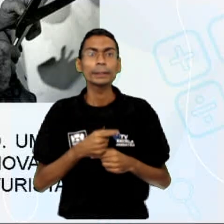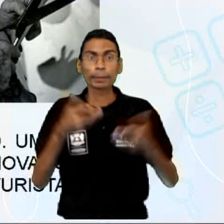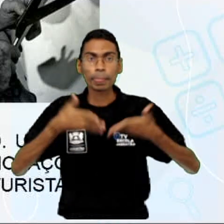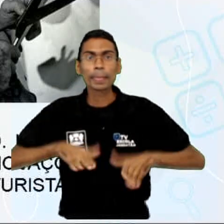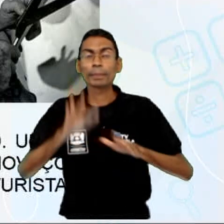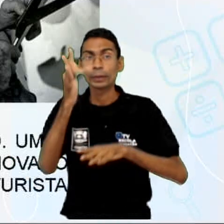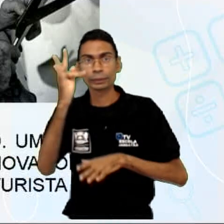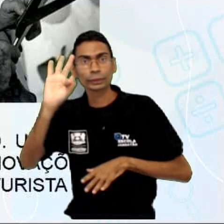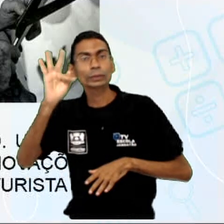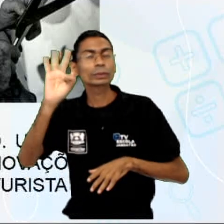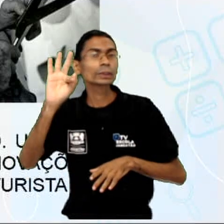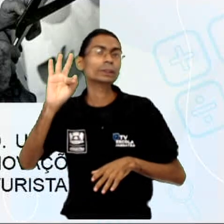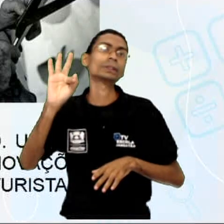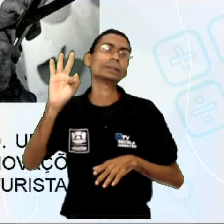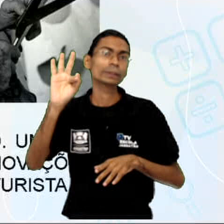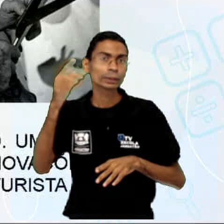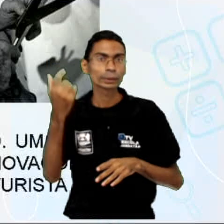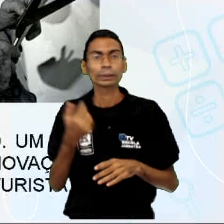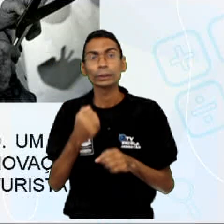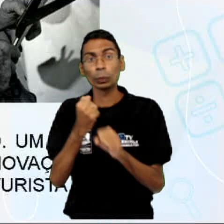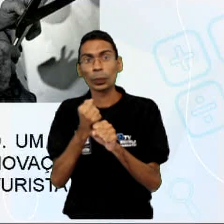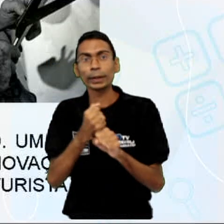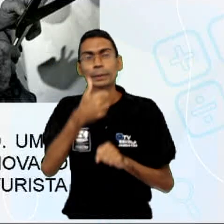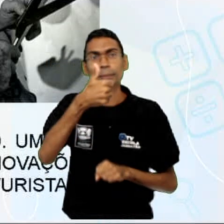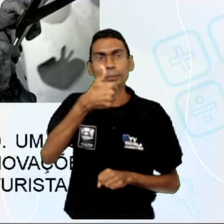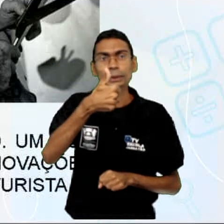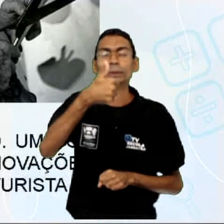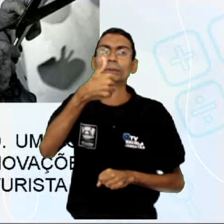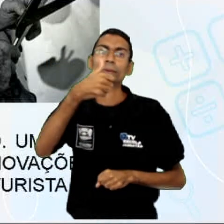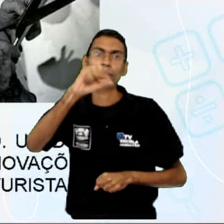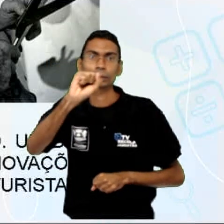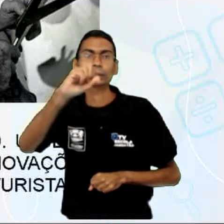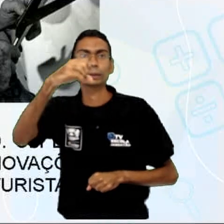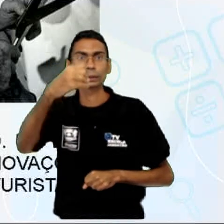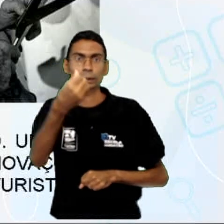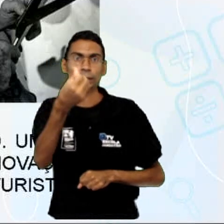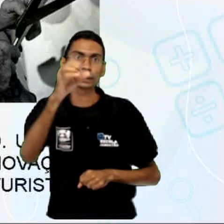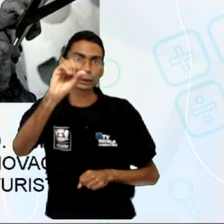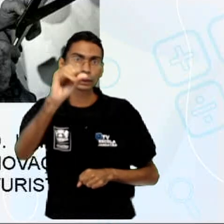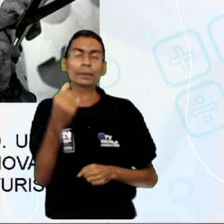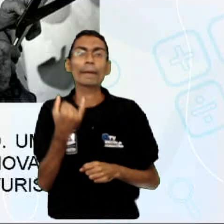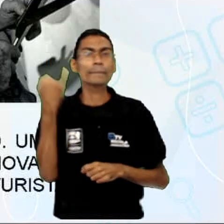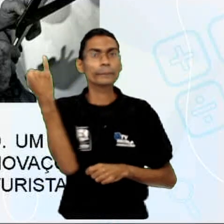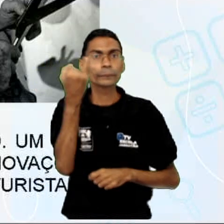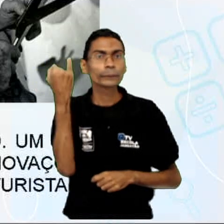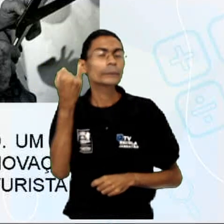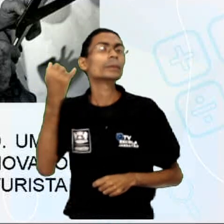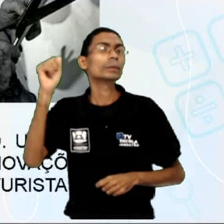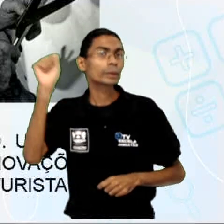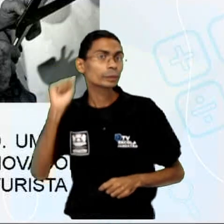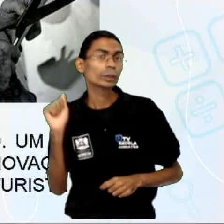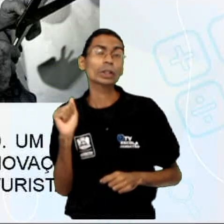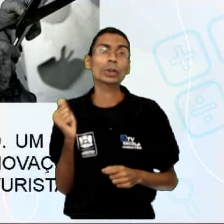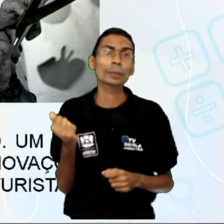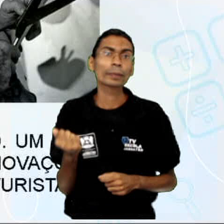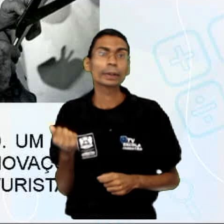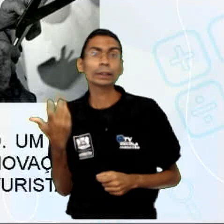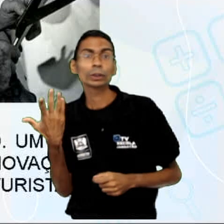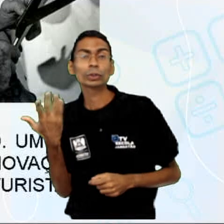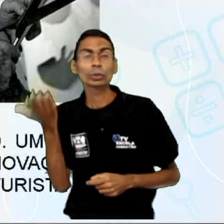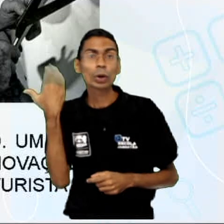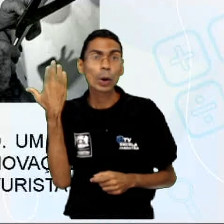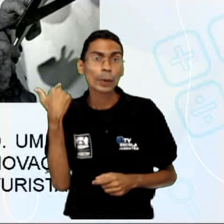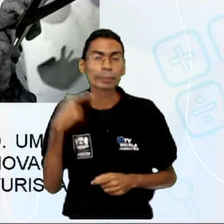em 1869. Ele é um dos mais importantes artistas da sua época, porque ele trouxe muitas inovações para